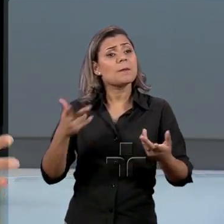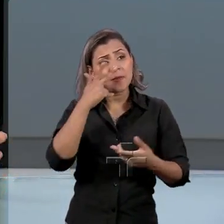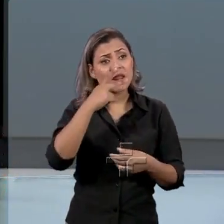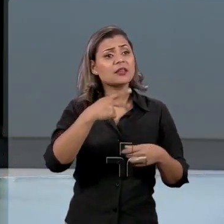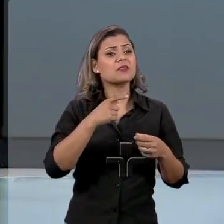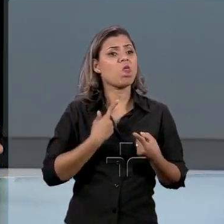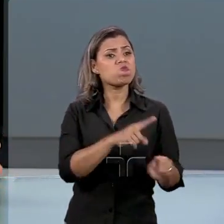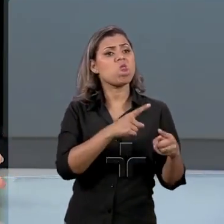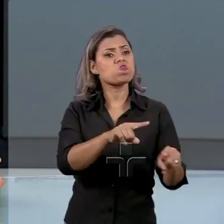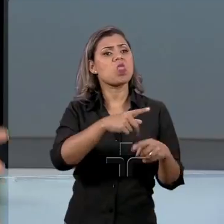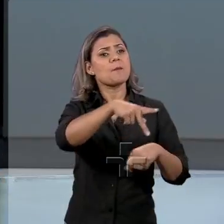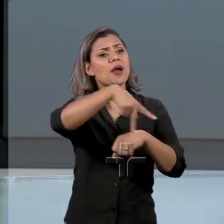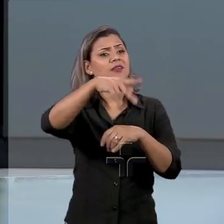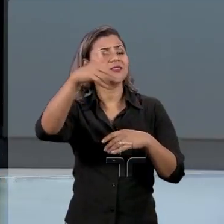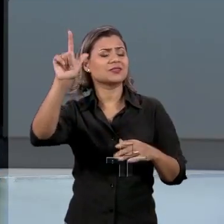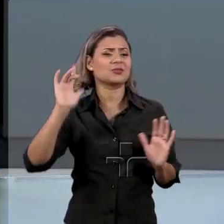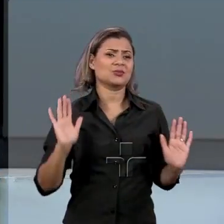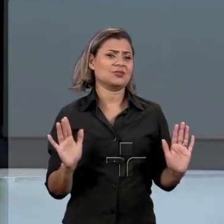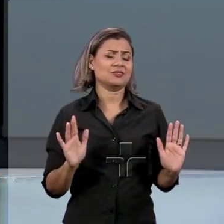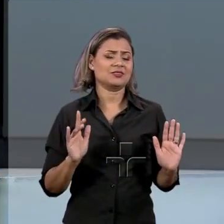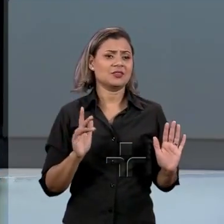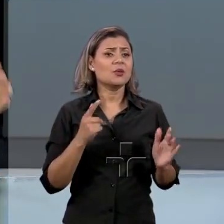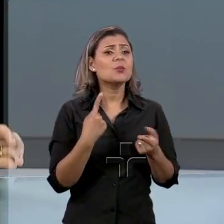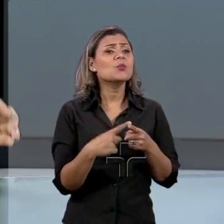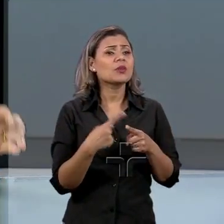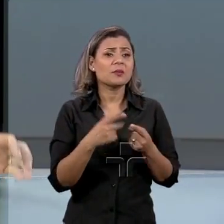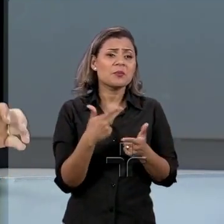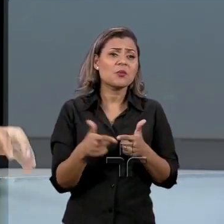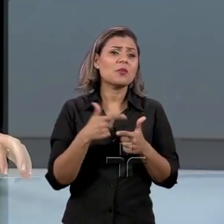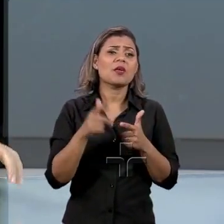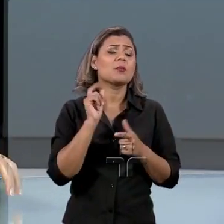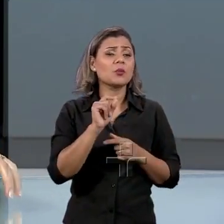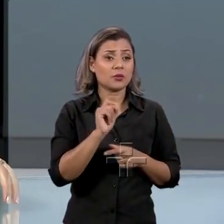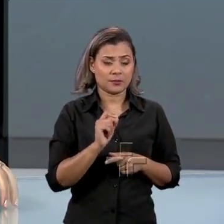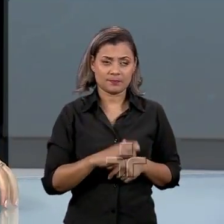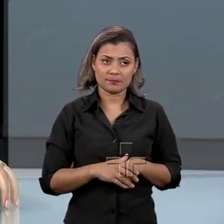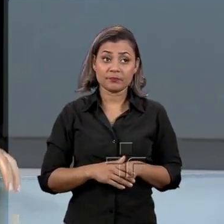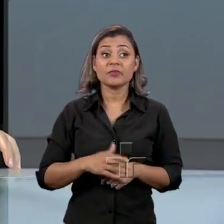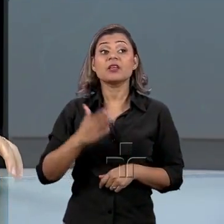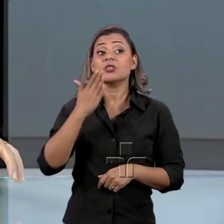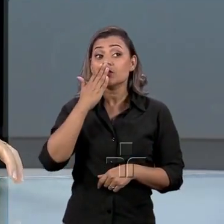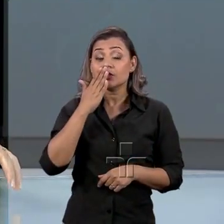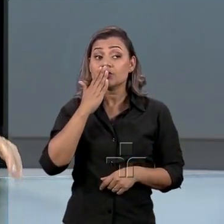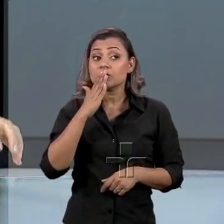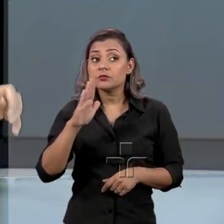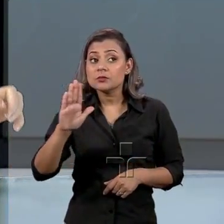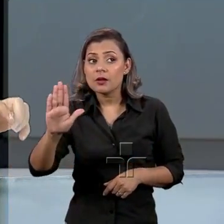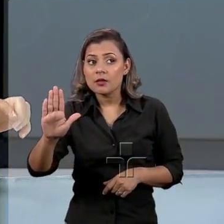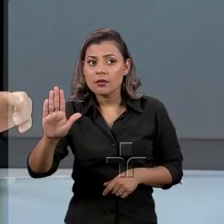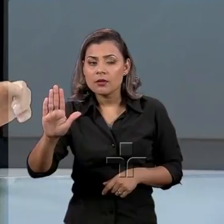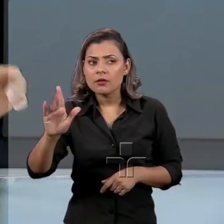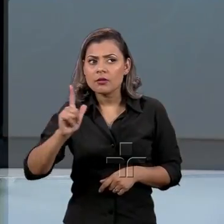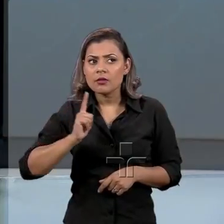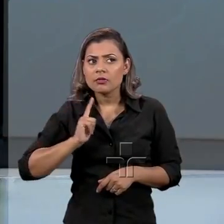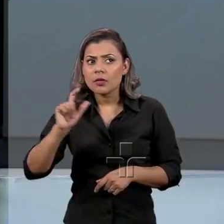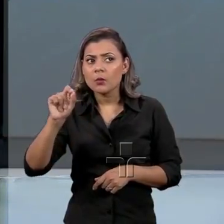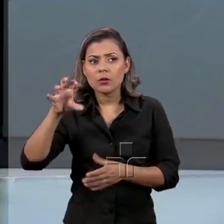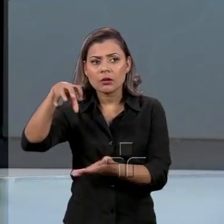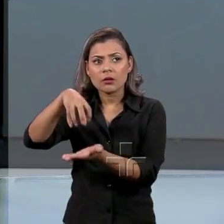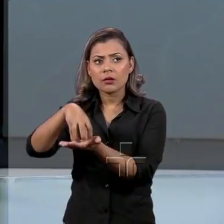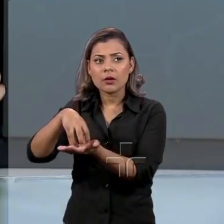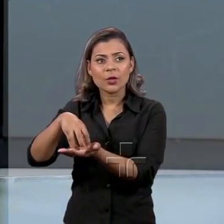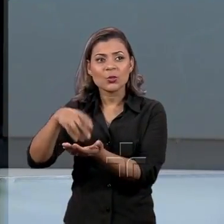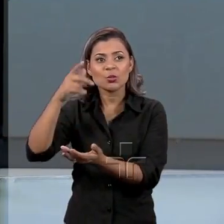internacional em relação àquele problema. Por quê? Porque o status jurídico de Jerusalém, ele é, a rigor,